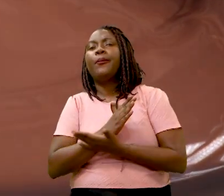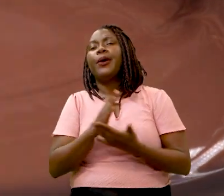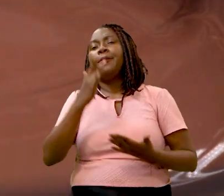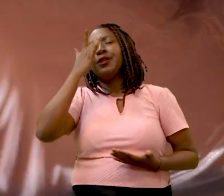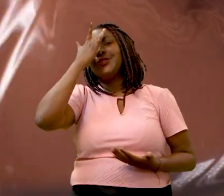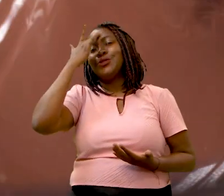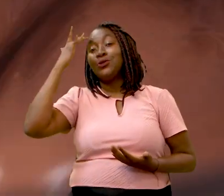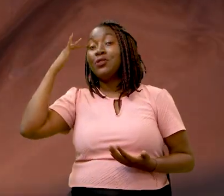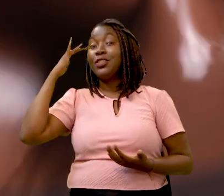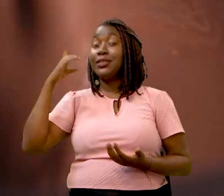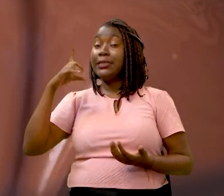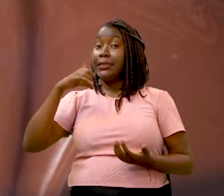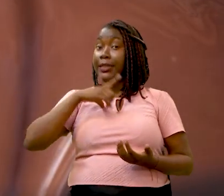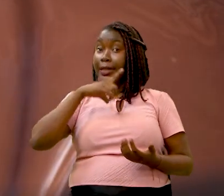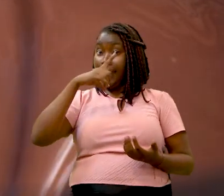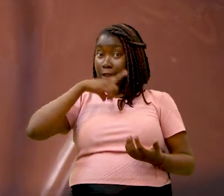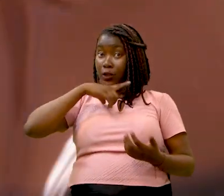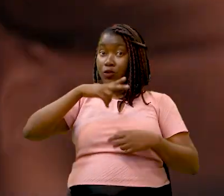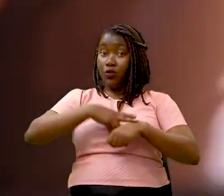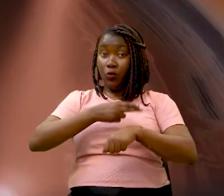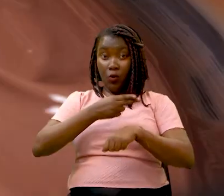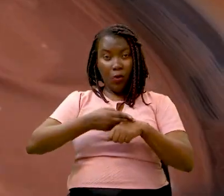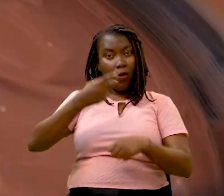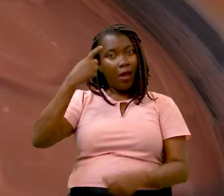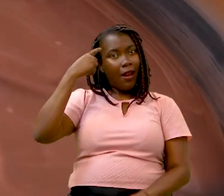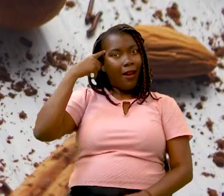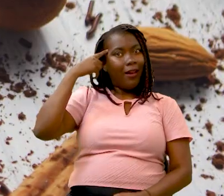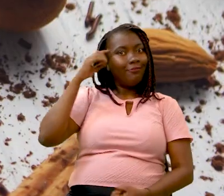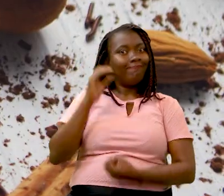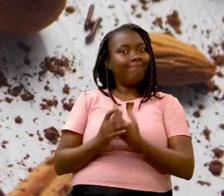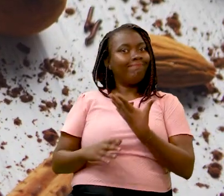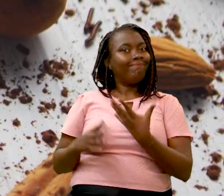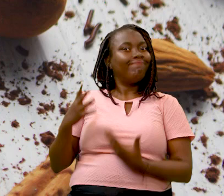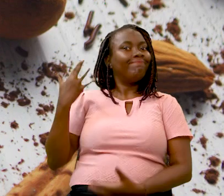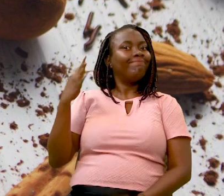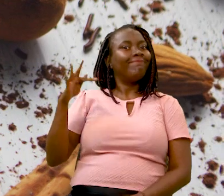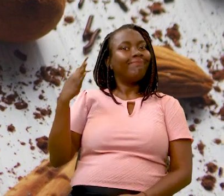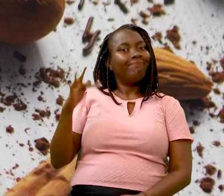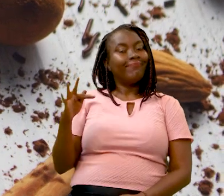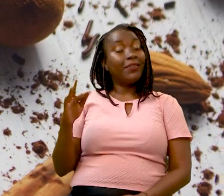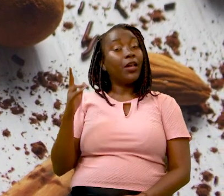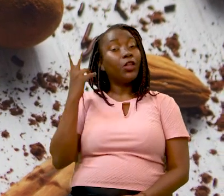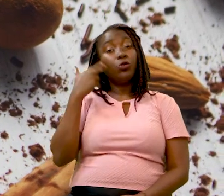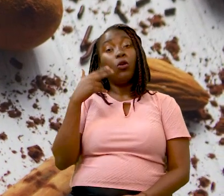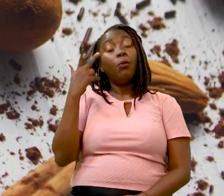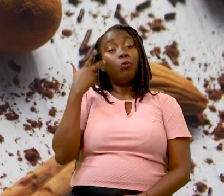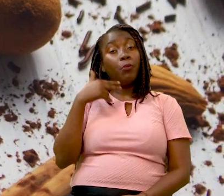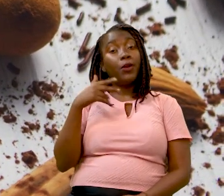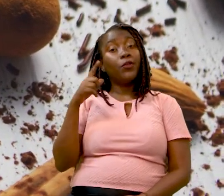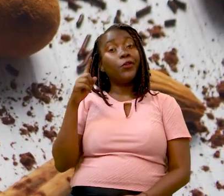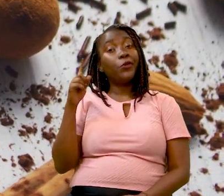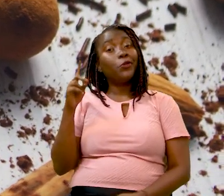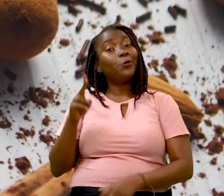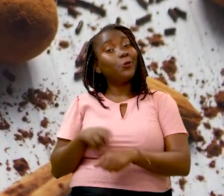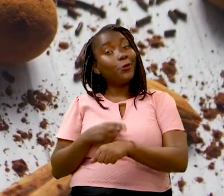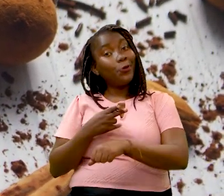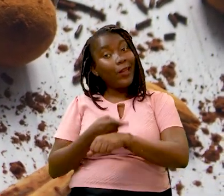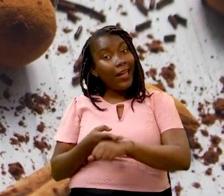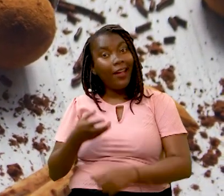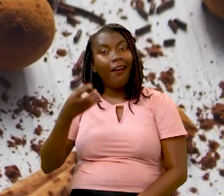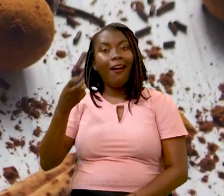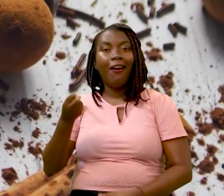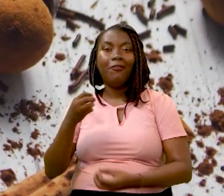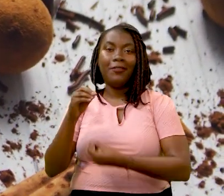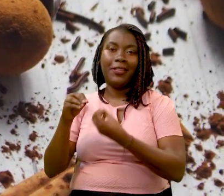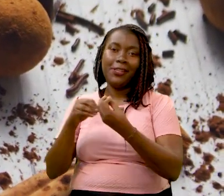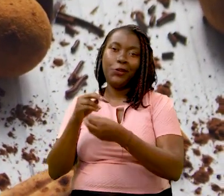pessoas elas têm o chocolate como gatilho de dor, e normalmente são os chocolates ao leite,